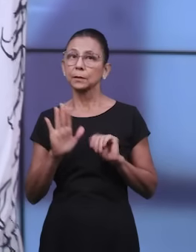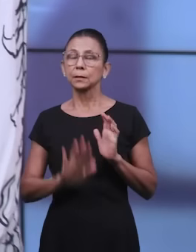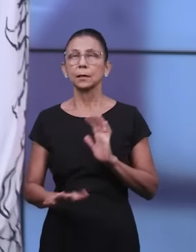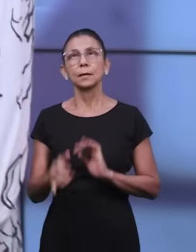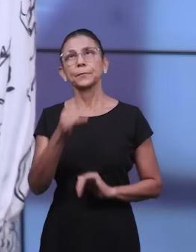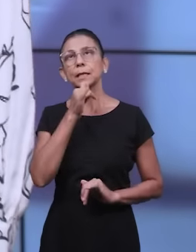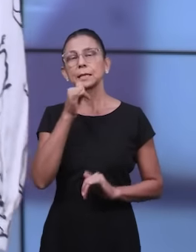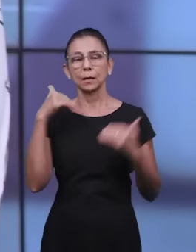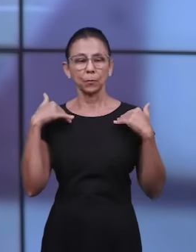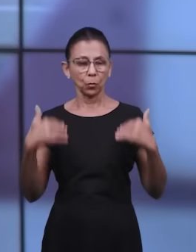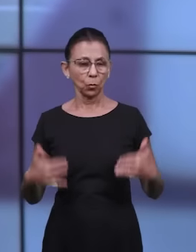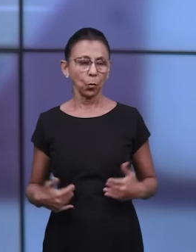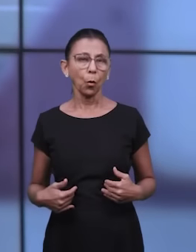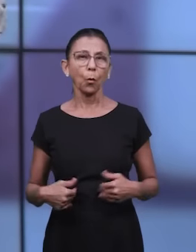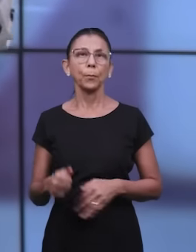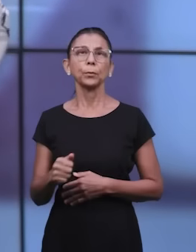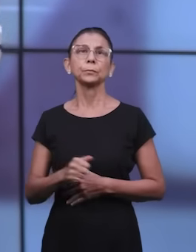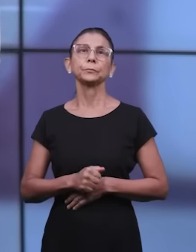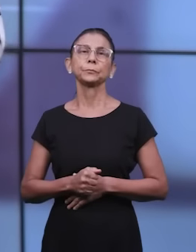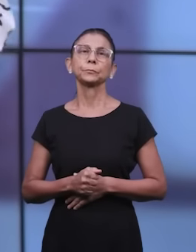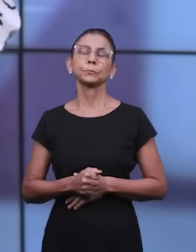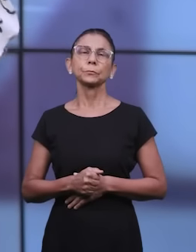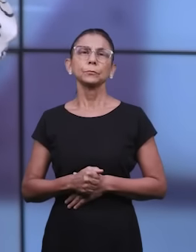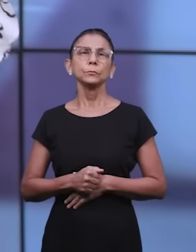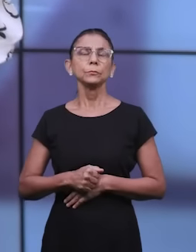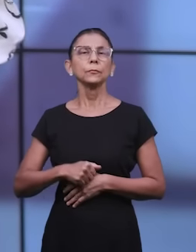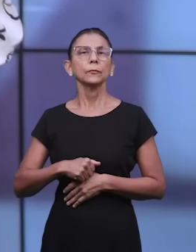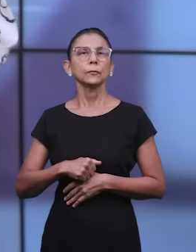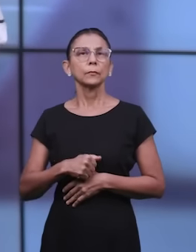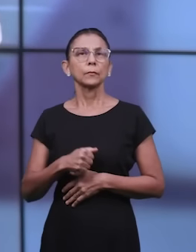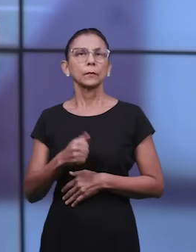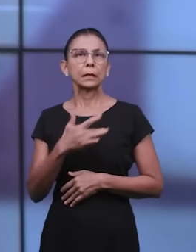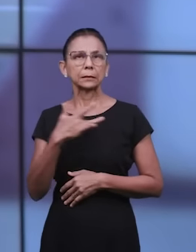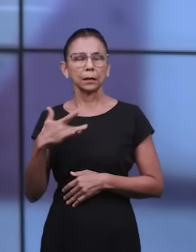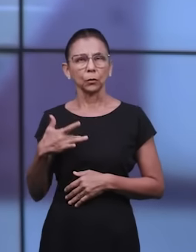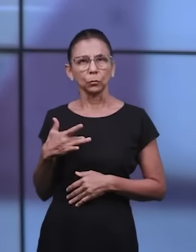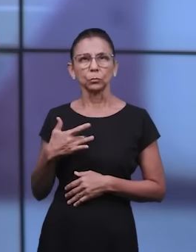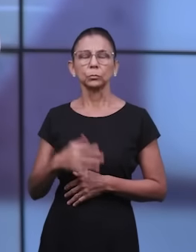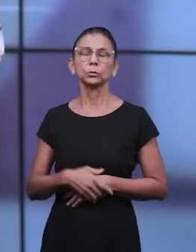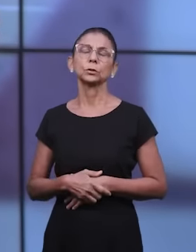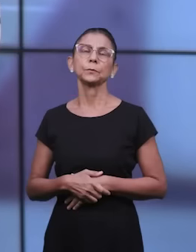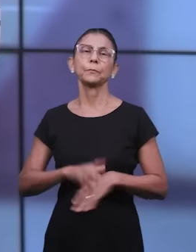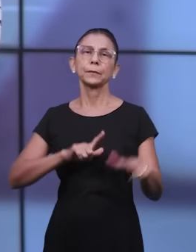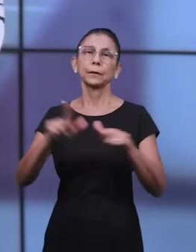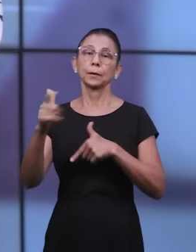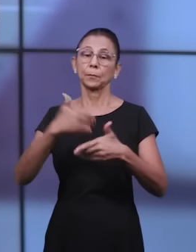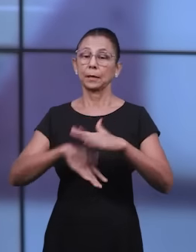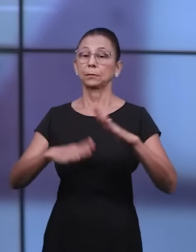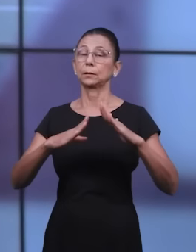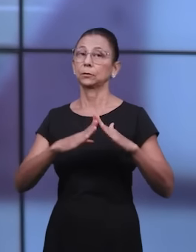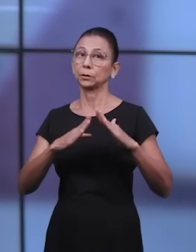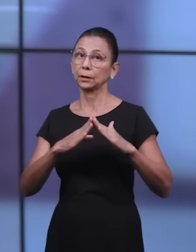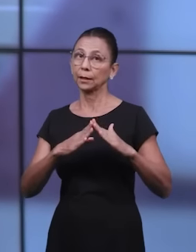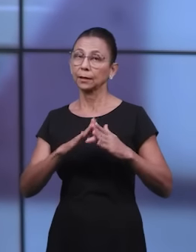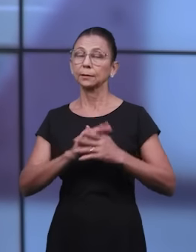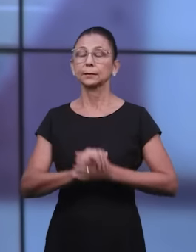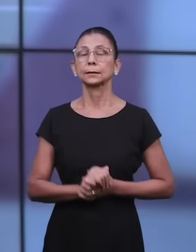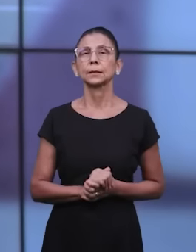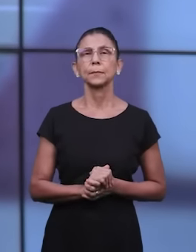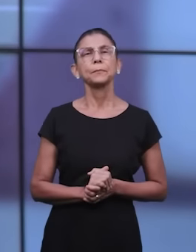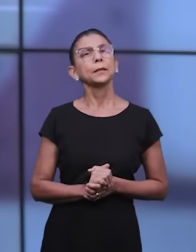cuidados pessoais, que são adequados para a idade, atividades domésticas também pensadas pela sua